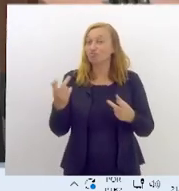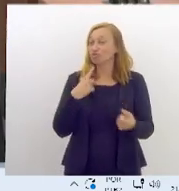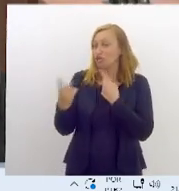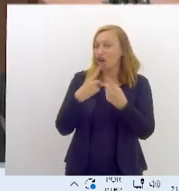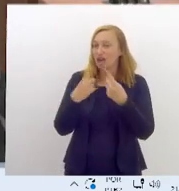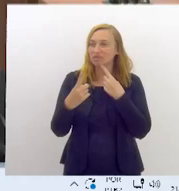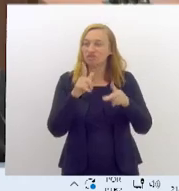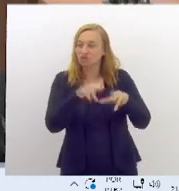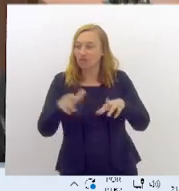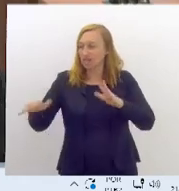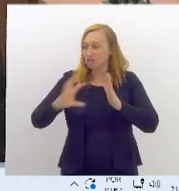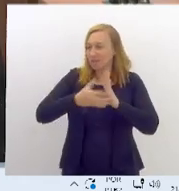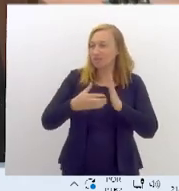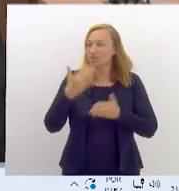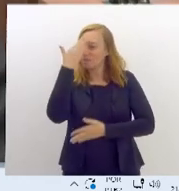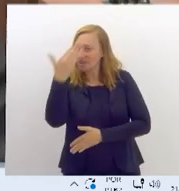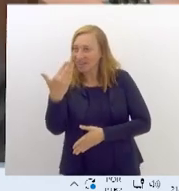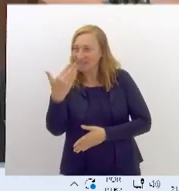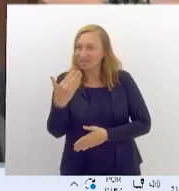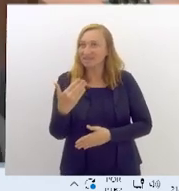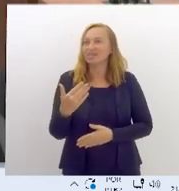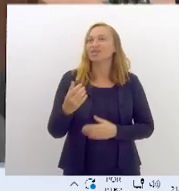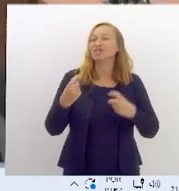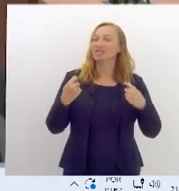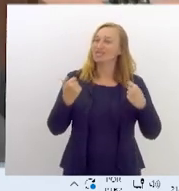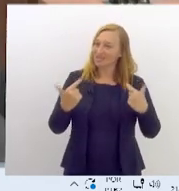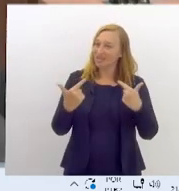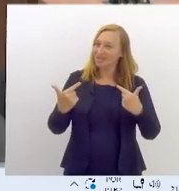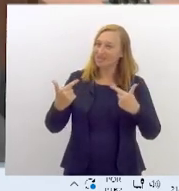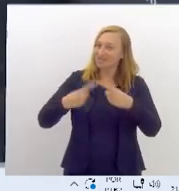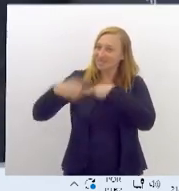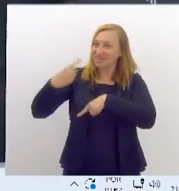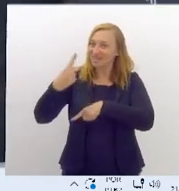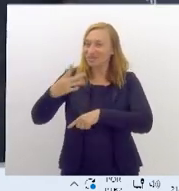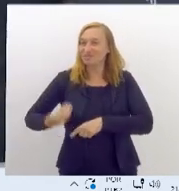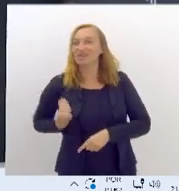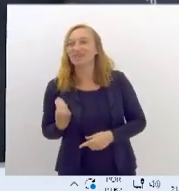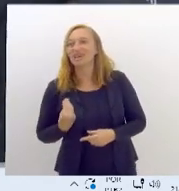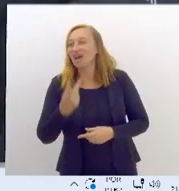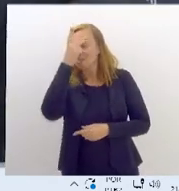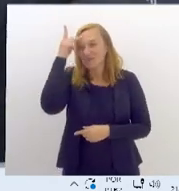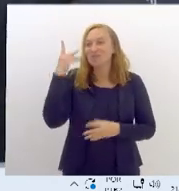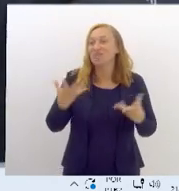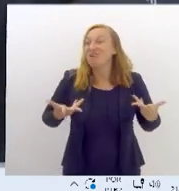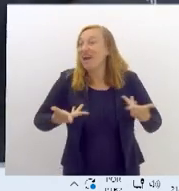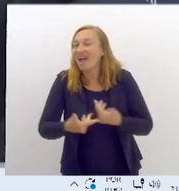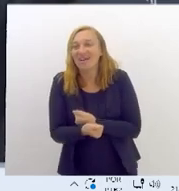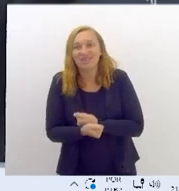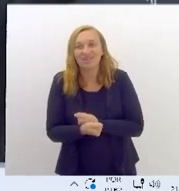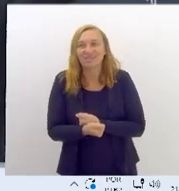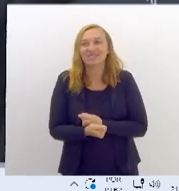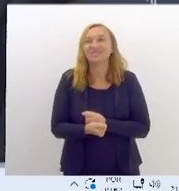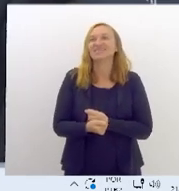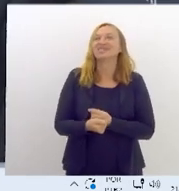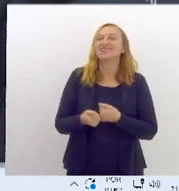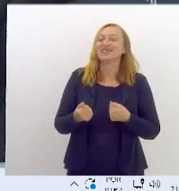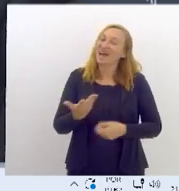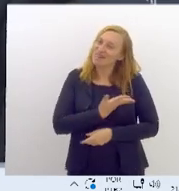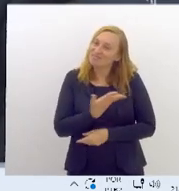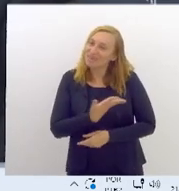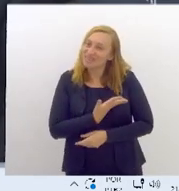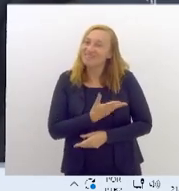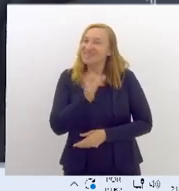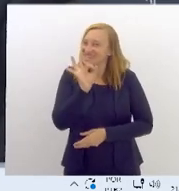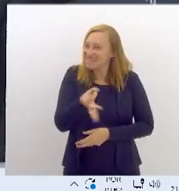bancada Enfim então muito obrigado só sucesso na sua trajetória é uma pessoa extraordinária receptiva amigo